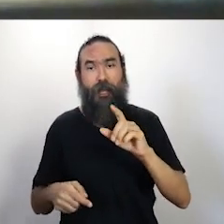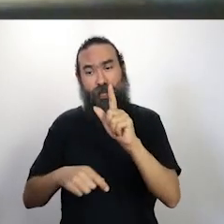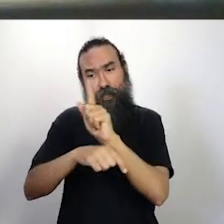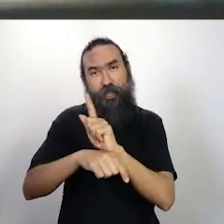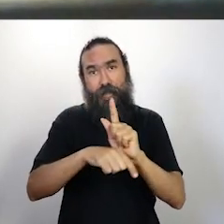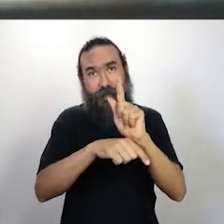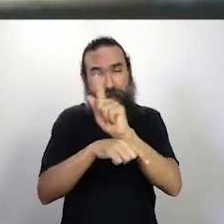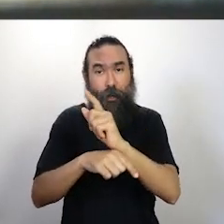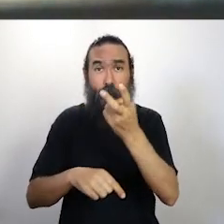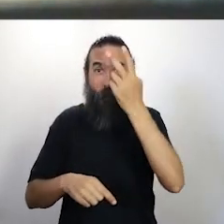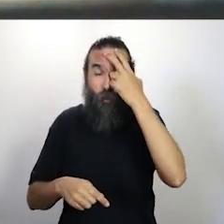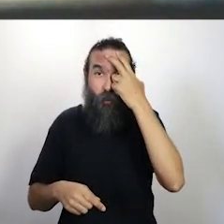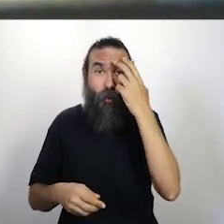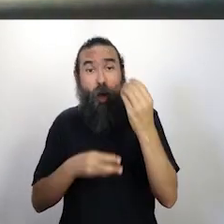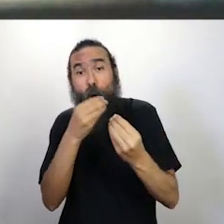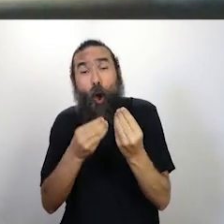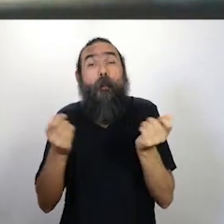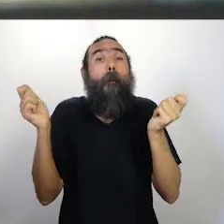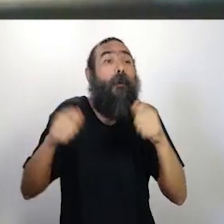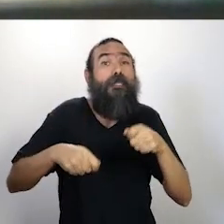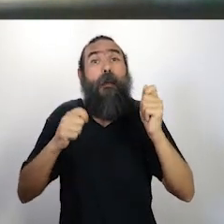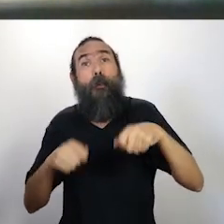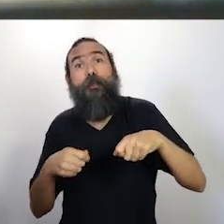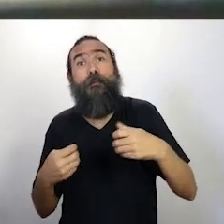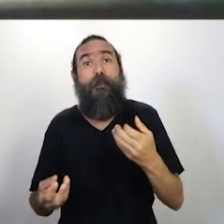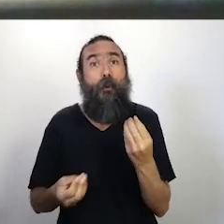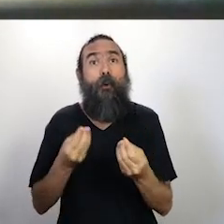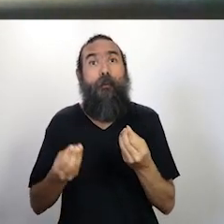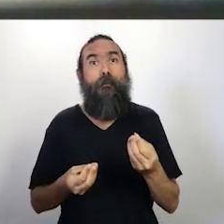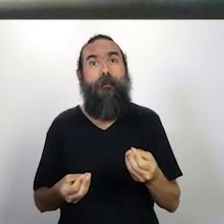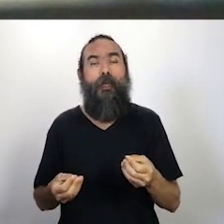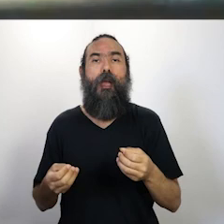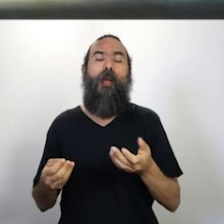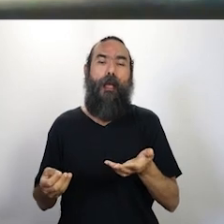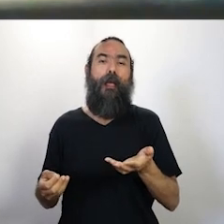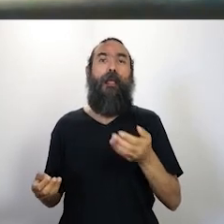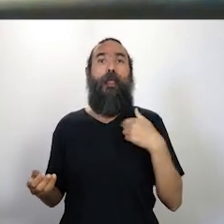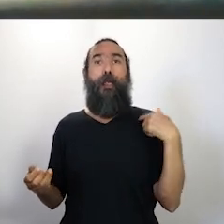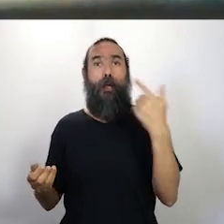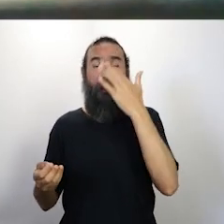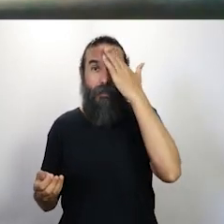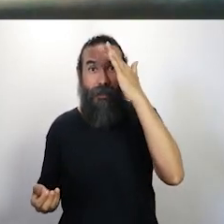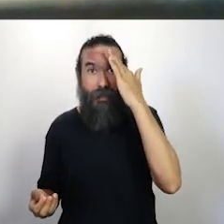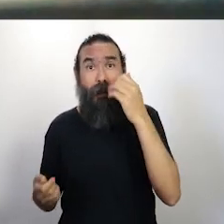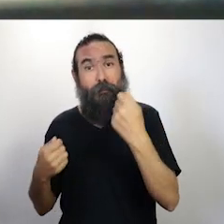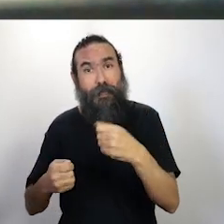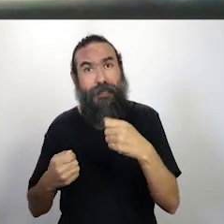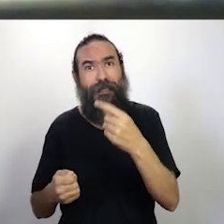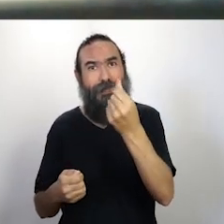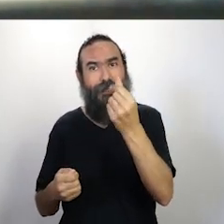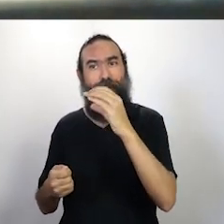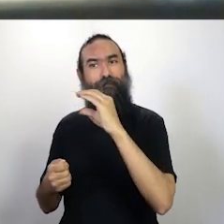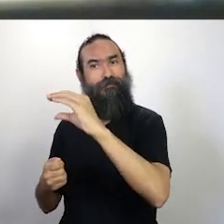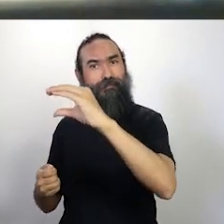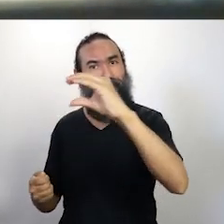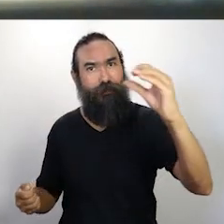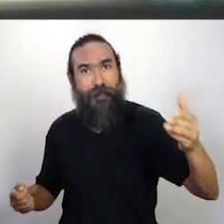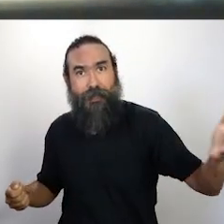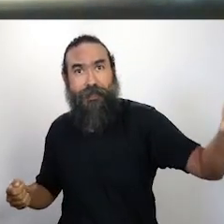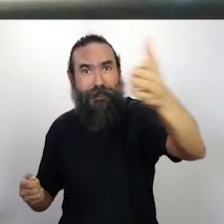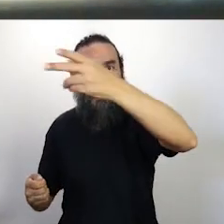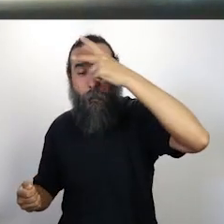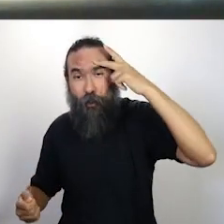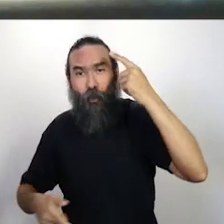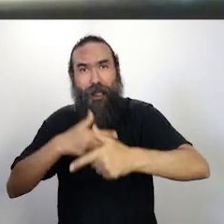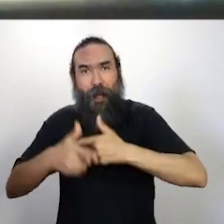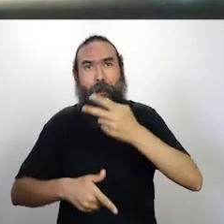obviamente que nós defendemos que os espaços recebessem os recursos necessários para se manter dignamente inclusive estruturar